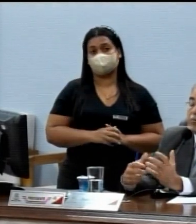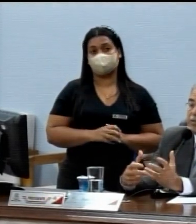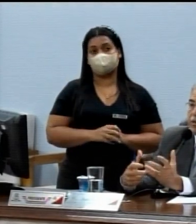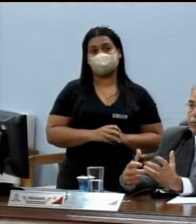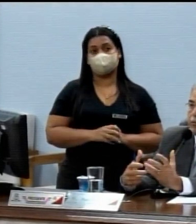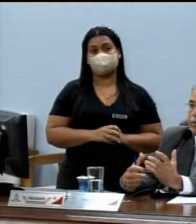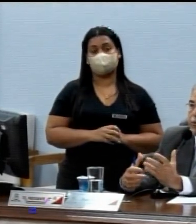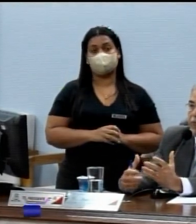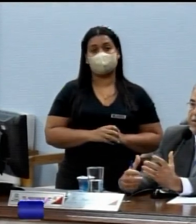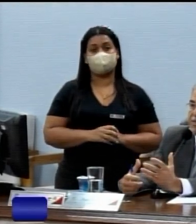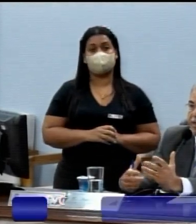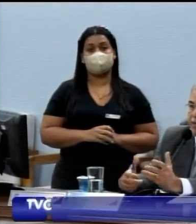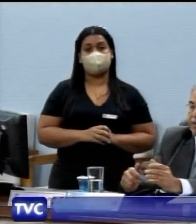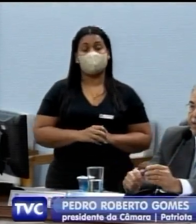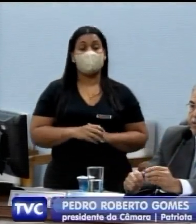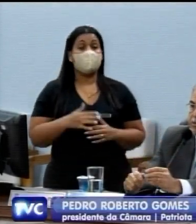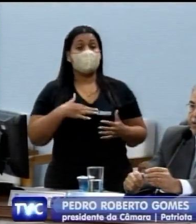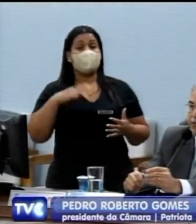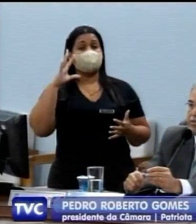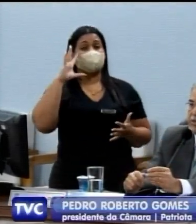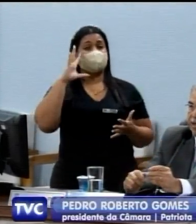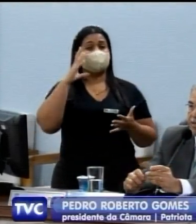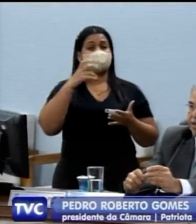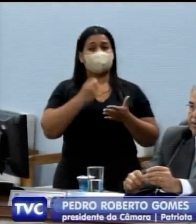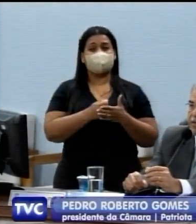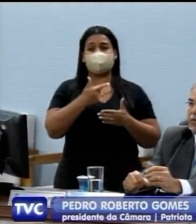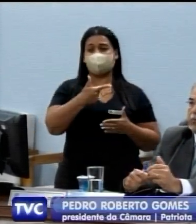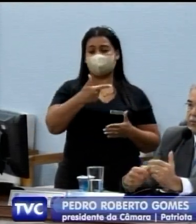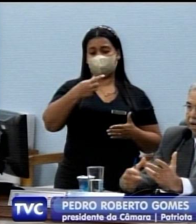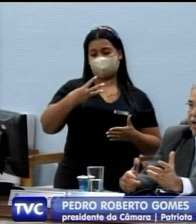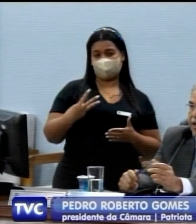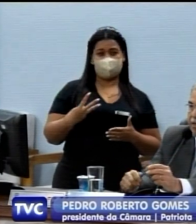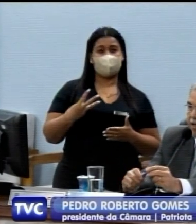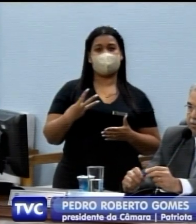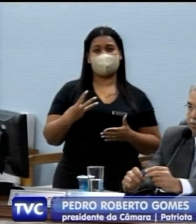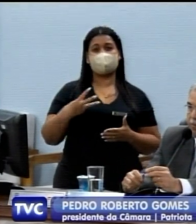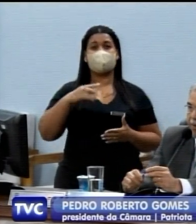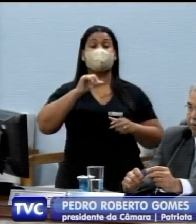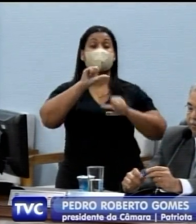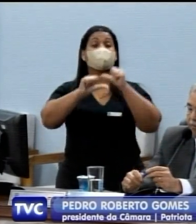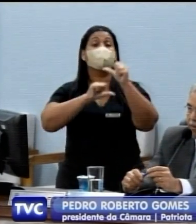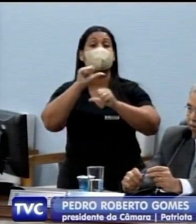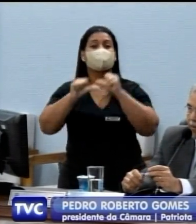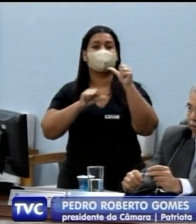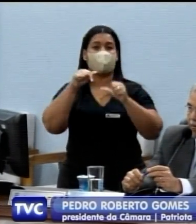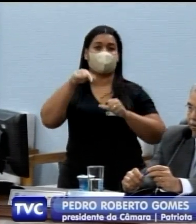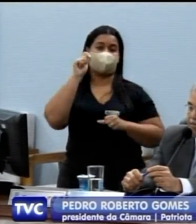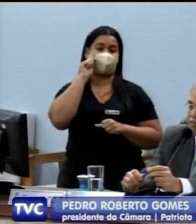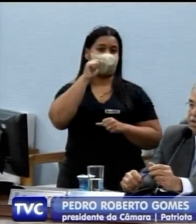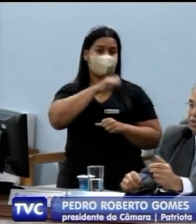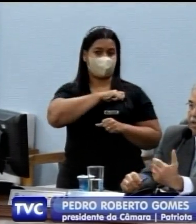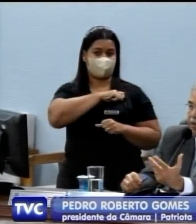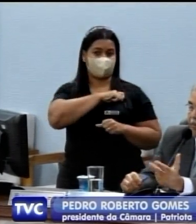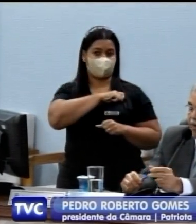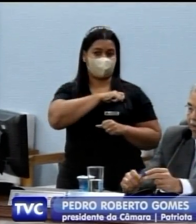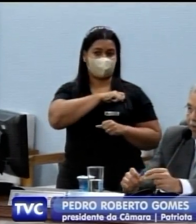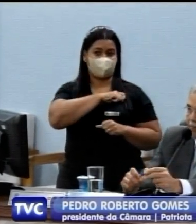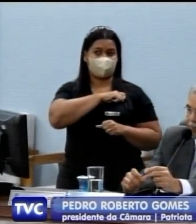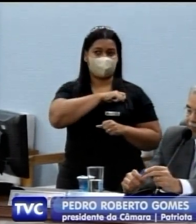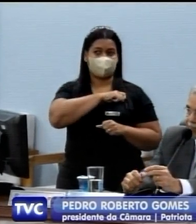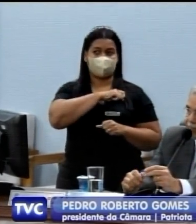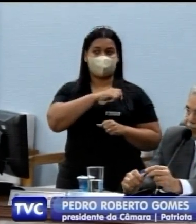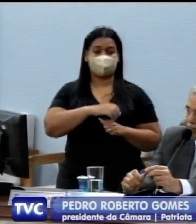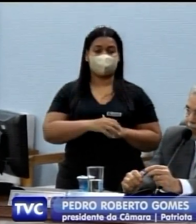Não consigo me convencer de que 23 cadeiras vai mudar a realidade de Rio Preto. Talvez não seja nem